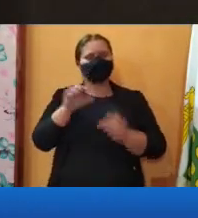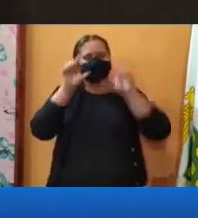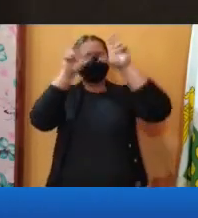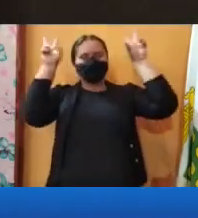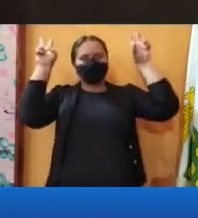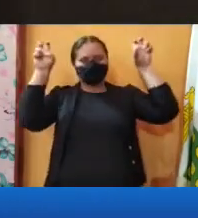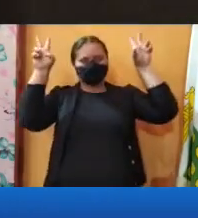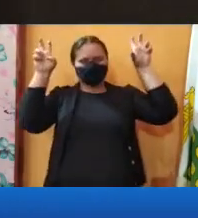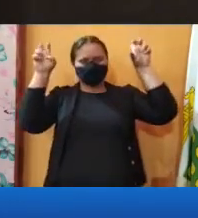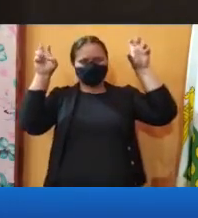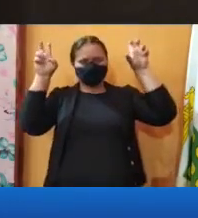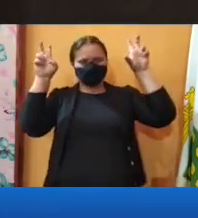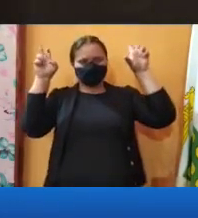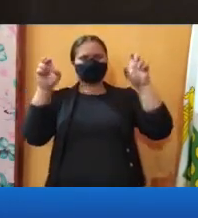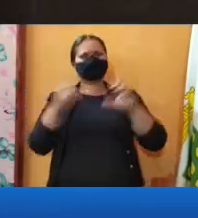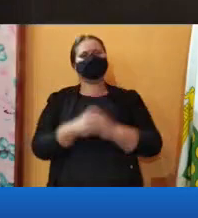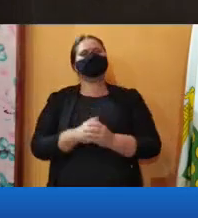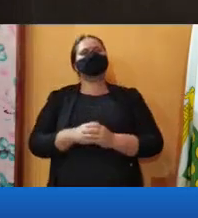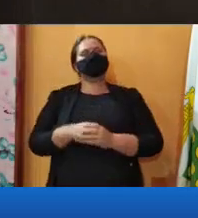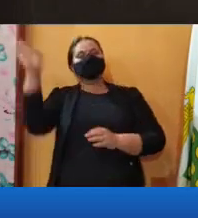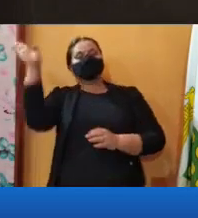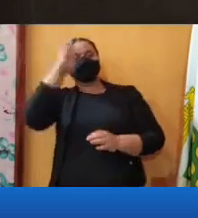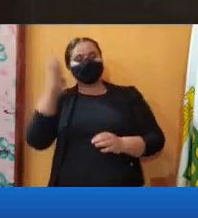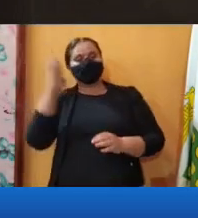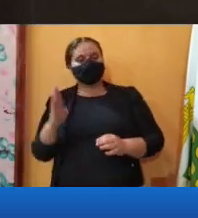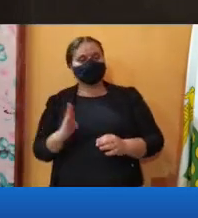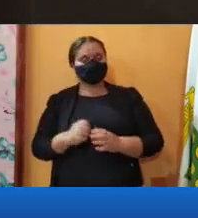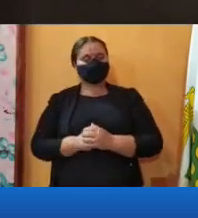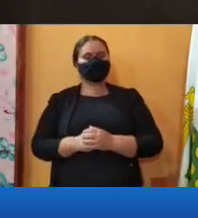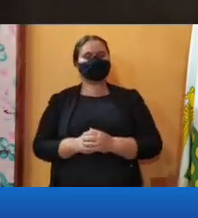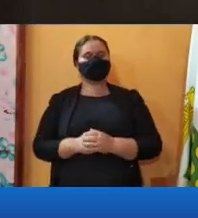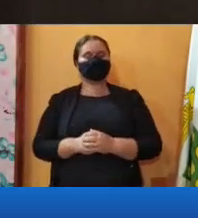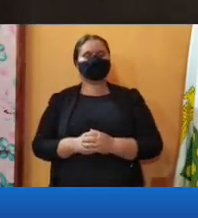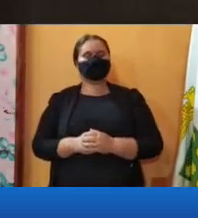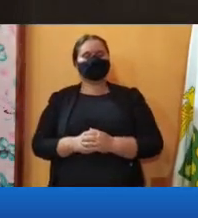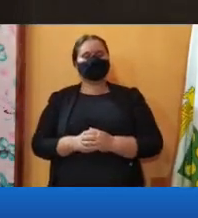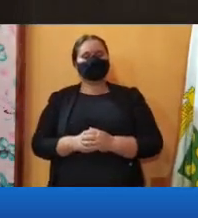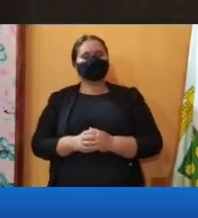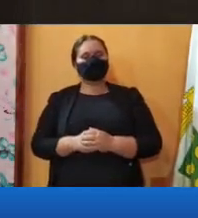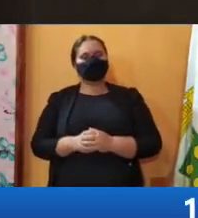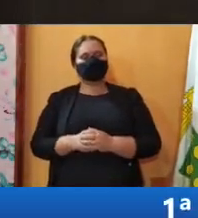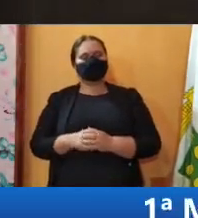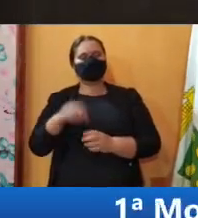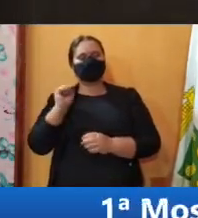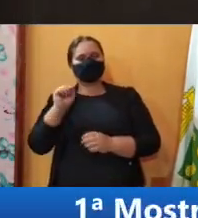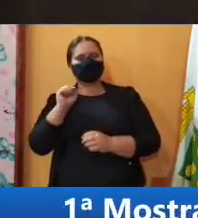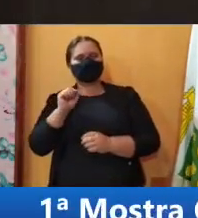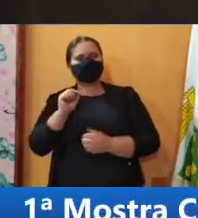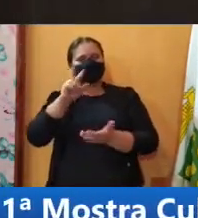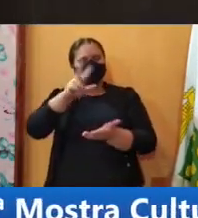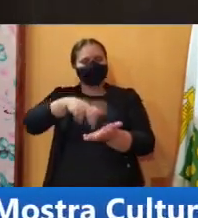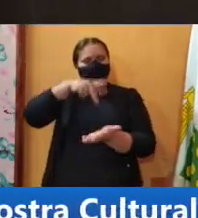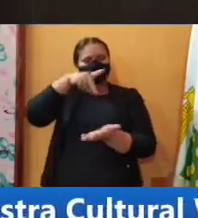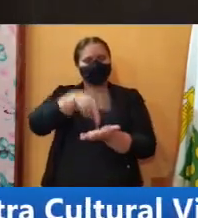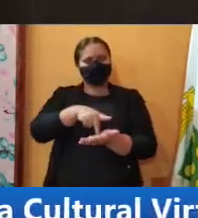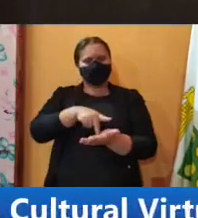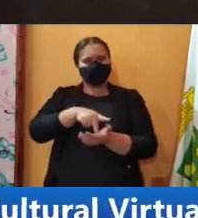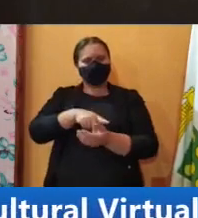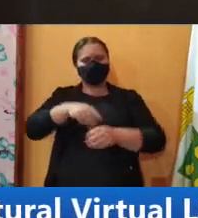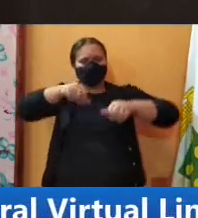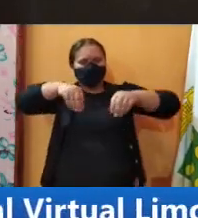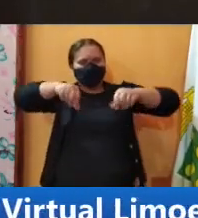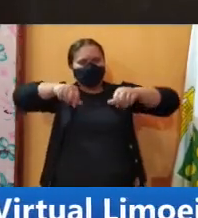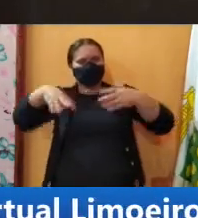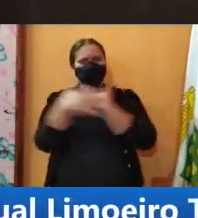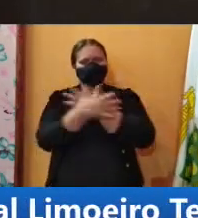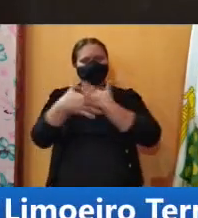dos maiores folcloristas deste país, Luiz Câmara Cascudo. Quem não tiver debaixo dos pés da alma a areia de sua